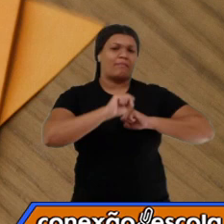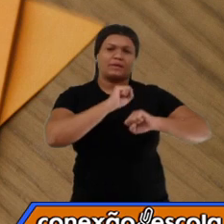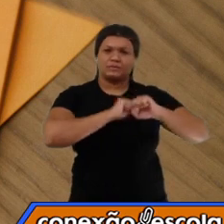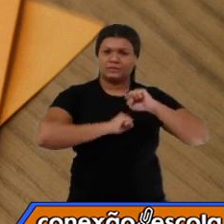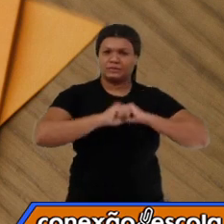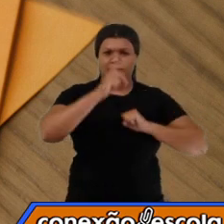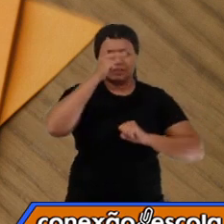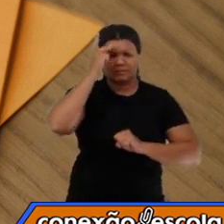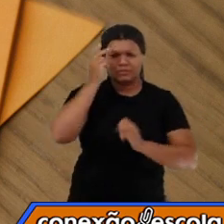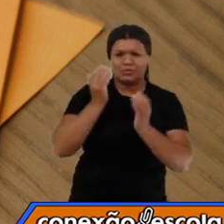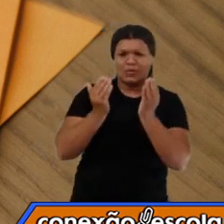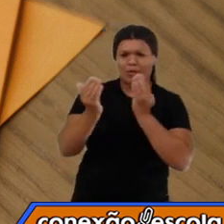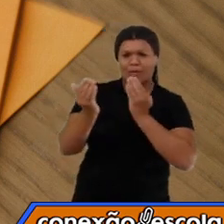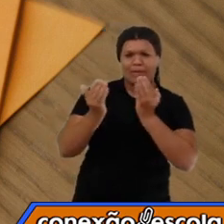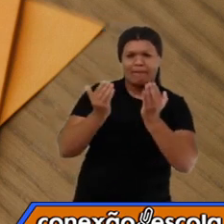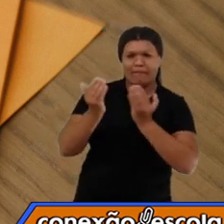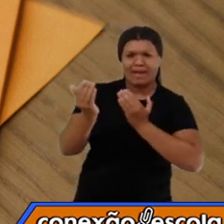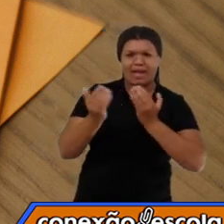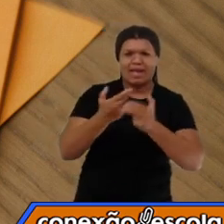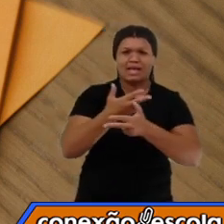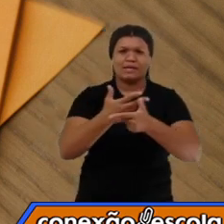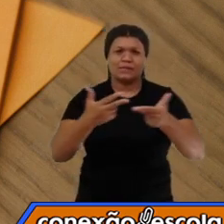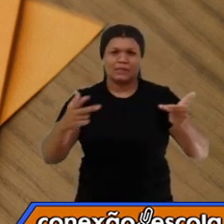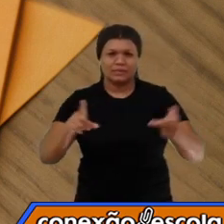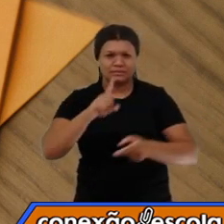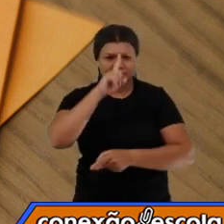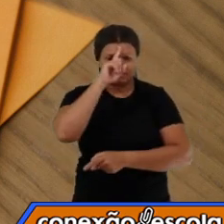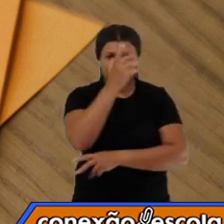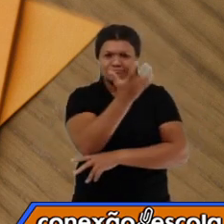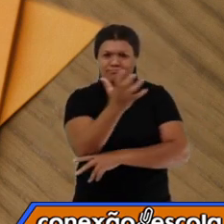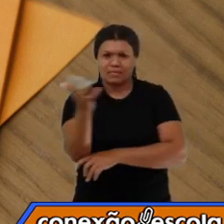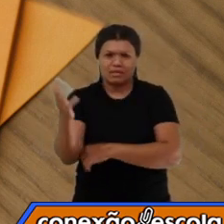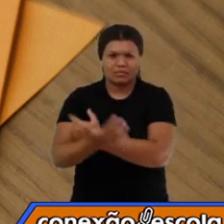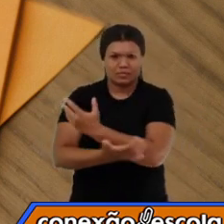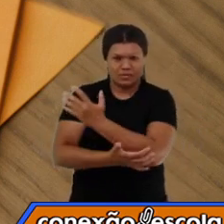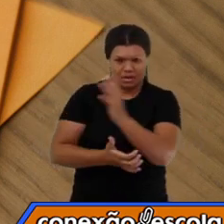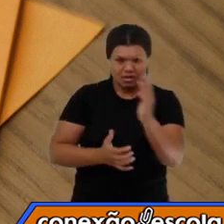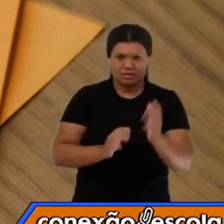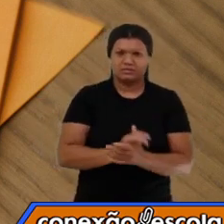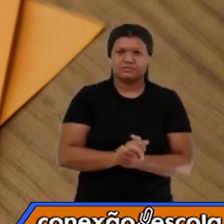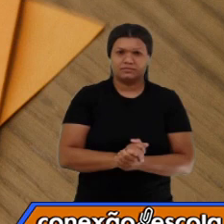pessoa compara com elementos da natureza, tudo